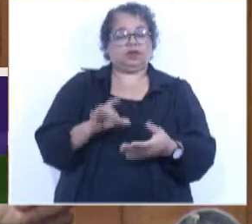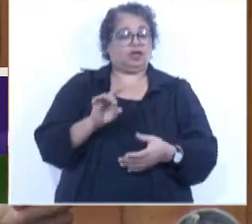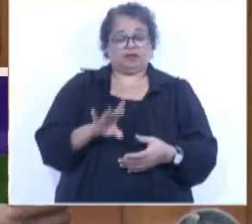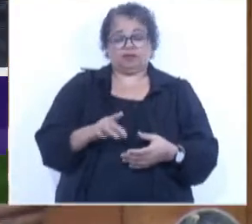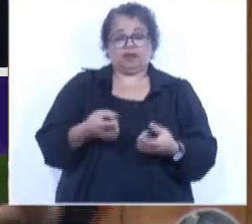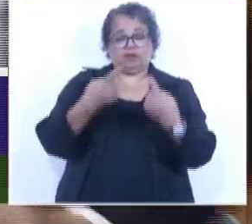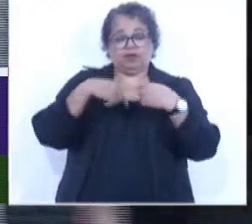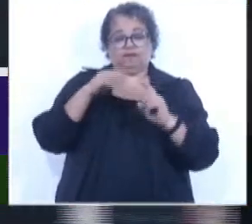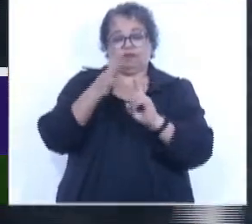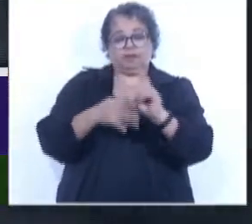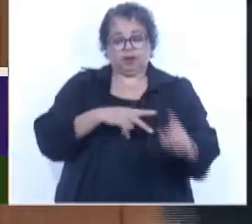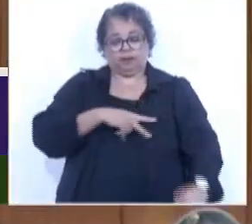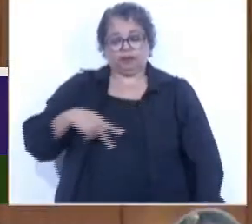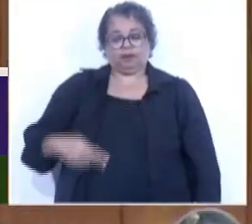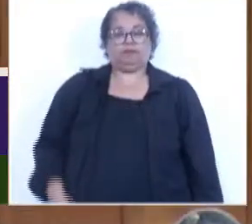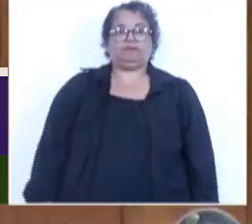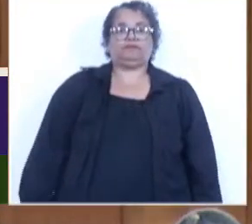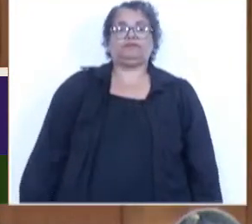é sábado